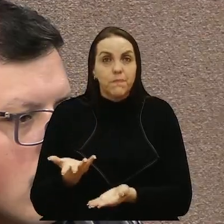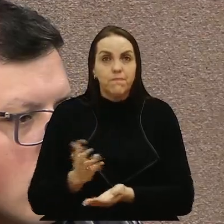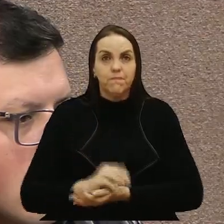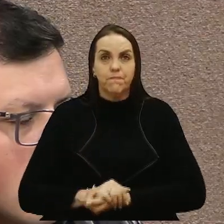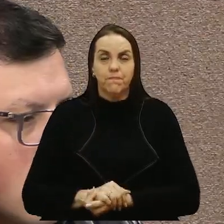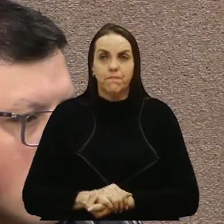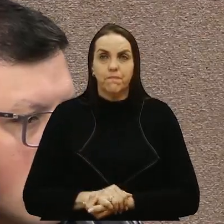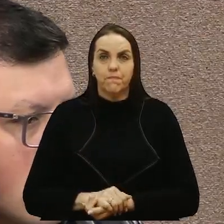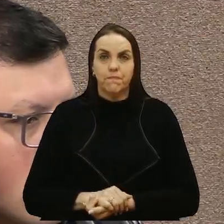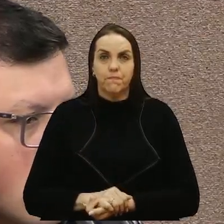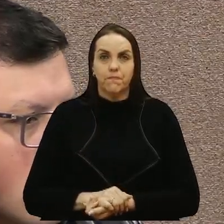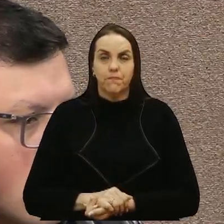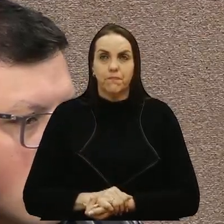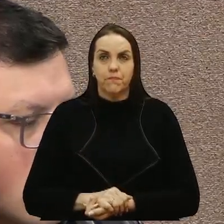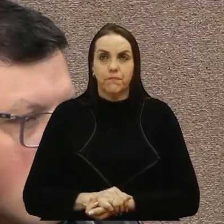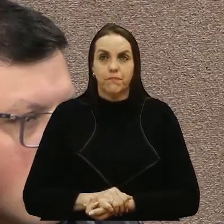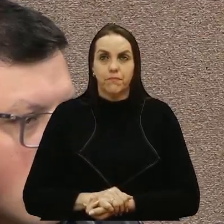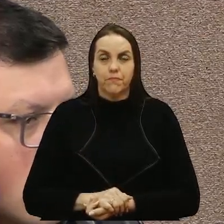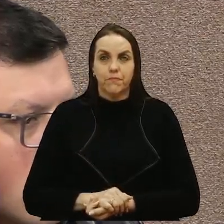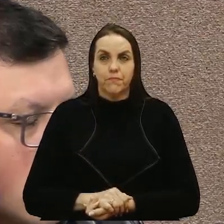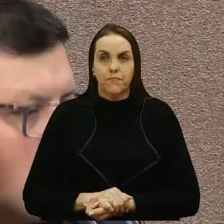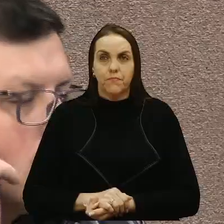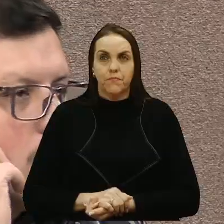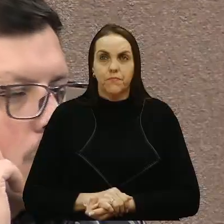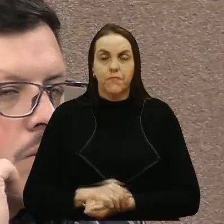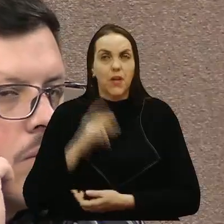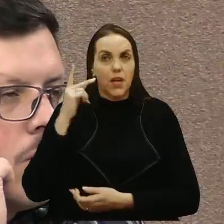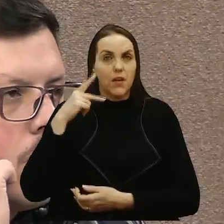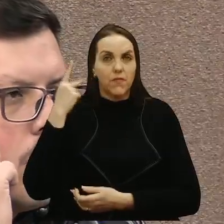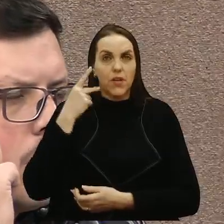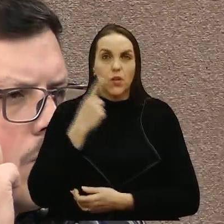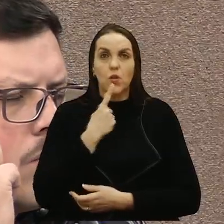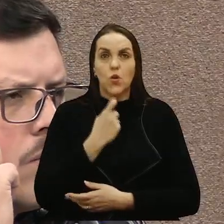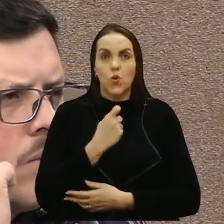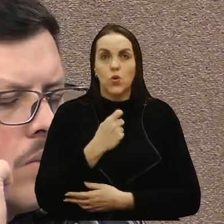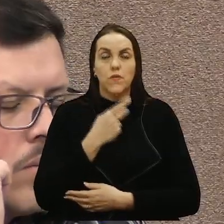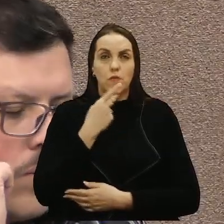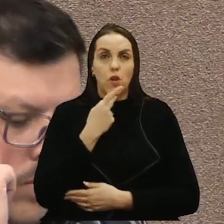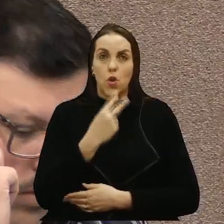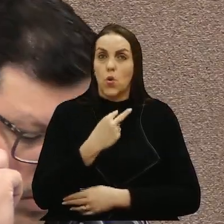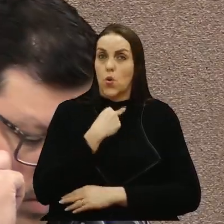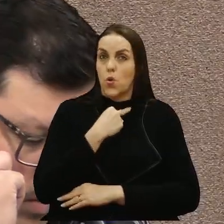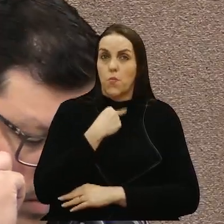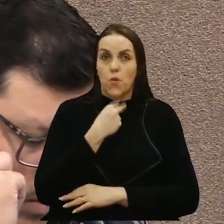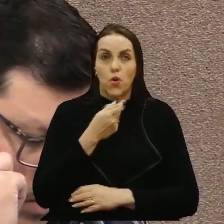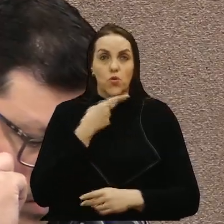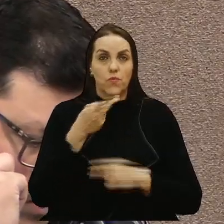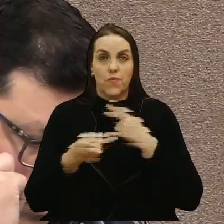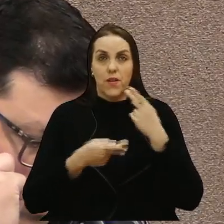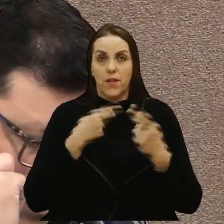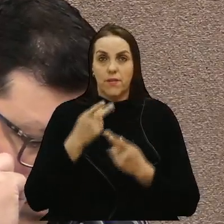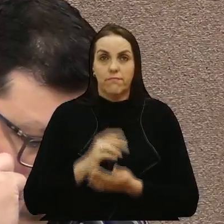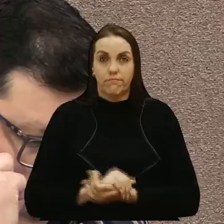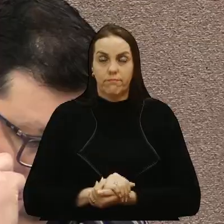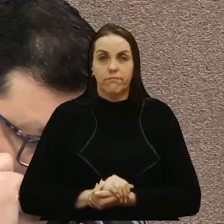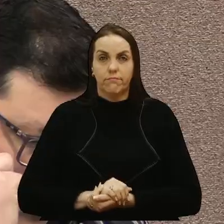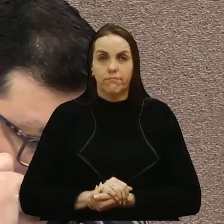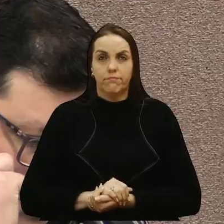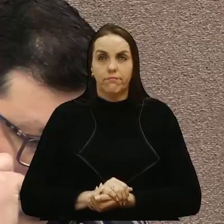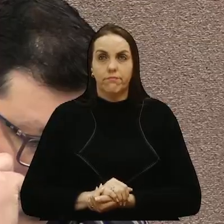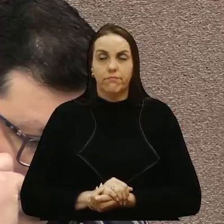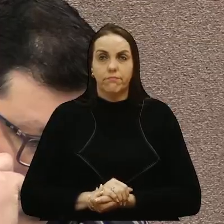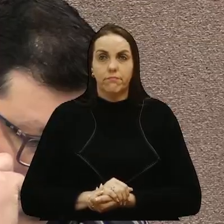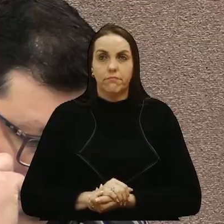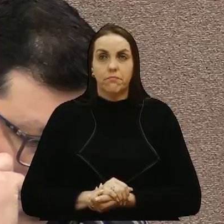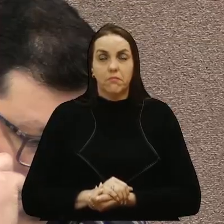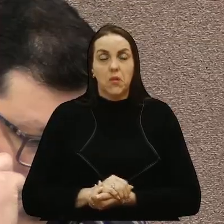E aqui eu falo o seguinte, a vereadora Rose disse que a gente não pode falar. Eu acredito que a gente pode falar. Né?